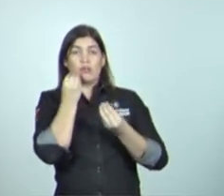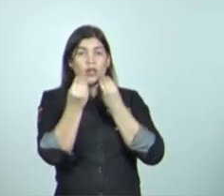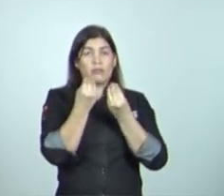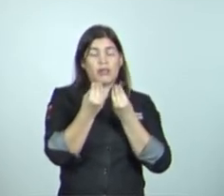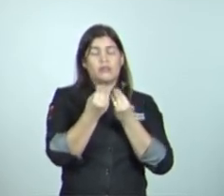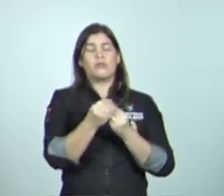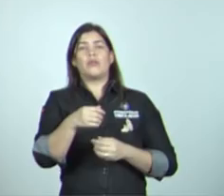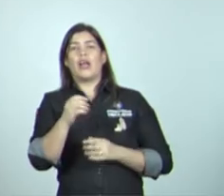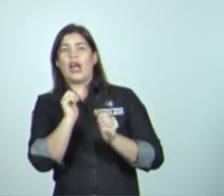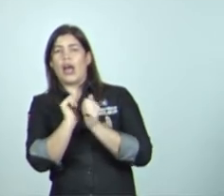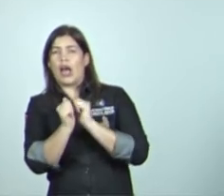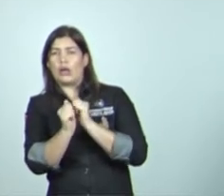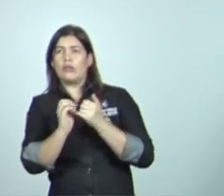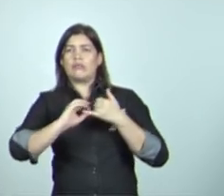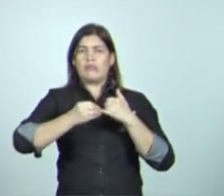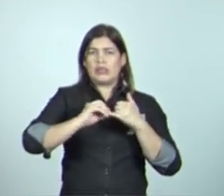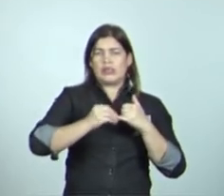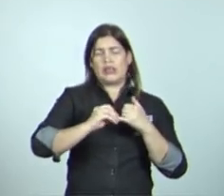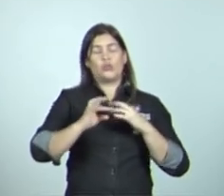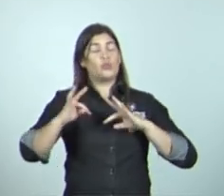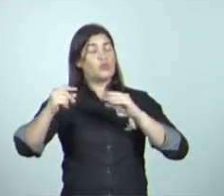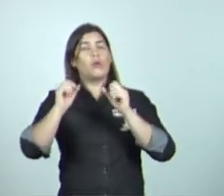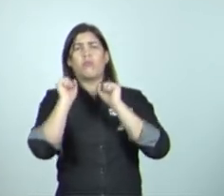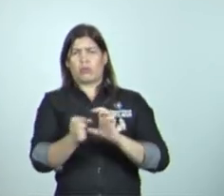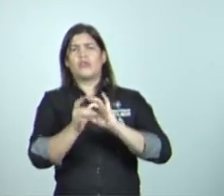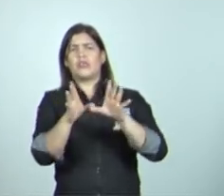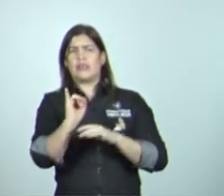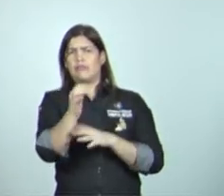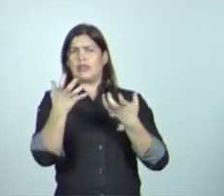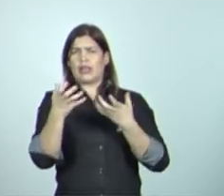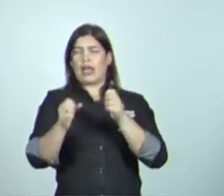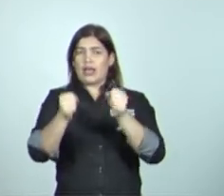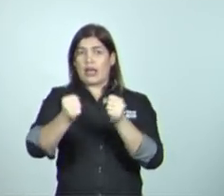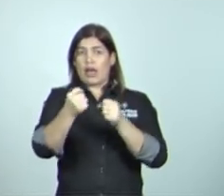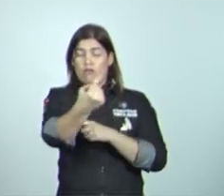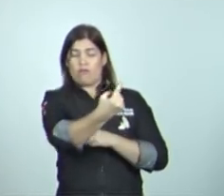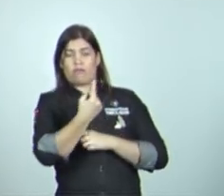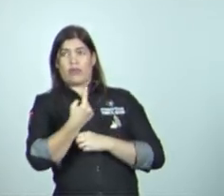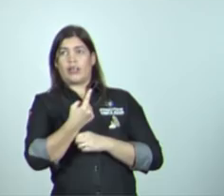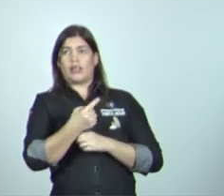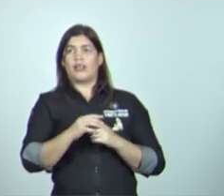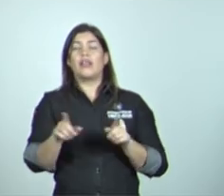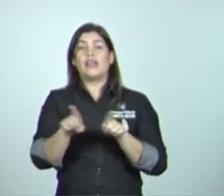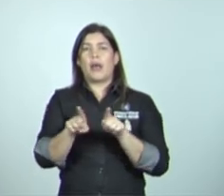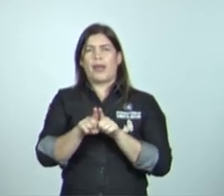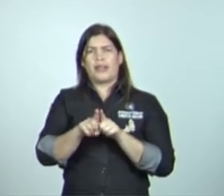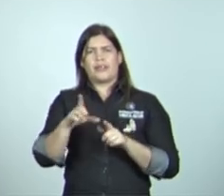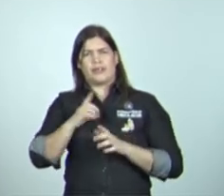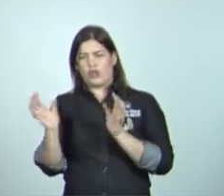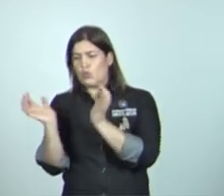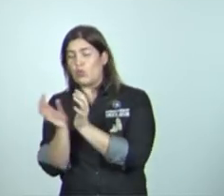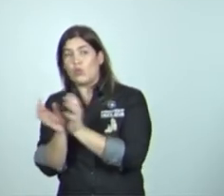se você quiser vir aqui hoje recebendo alimentos e se você quiser eu queria que alguém orasse por mim tem um grupo de intercessão